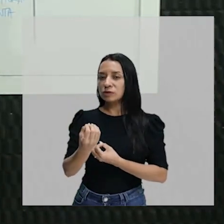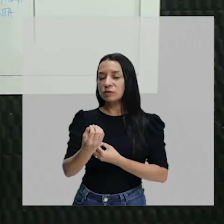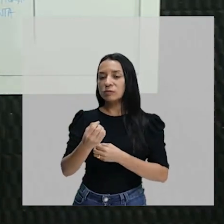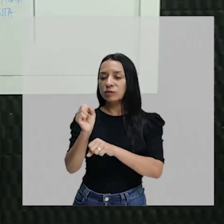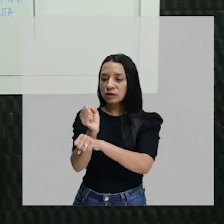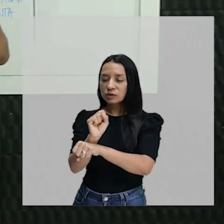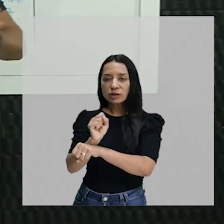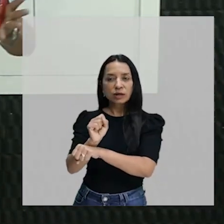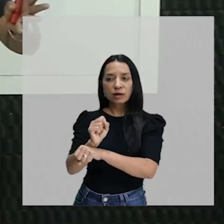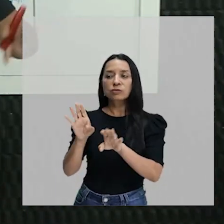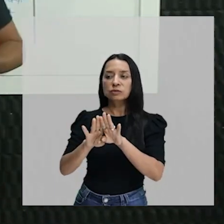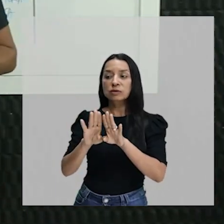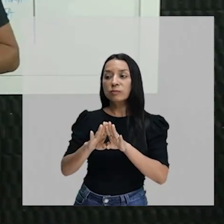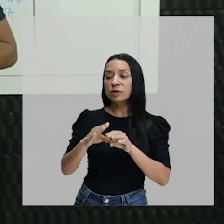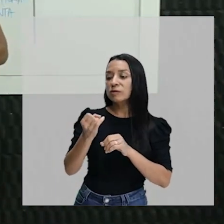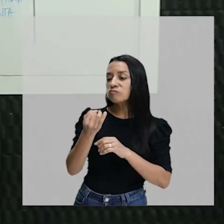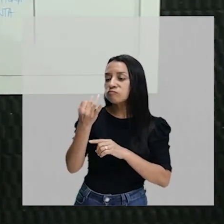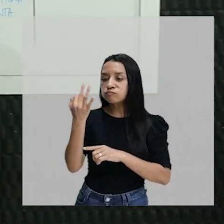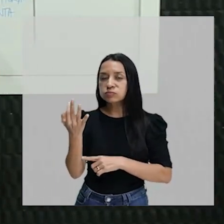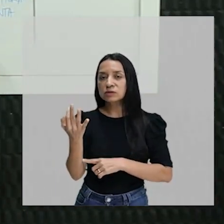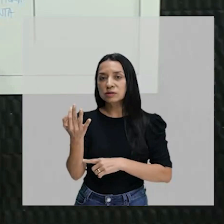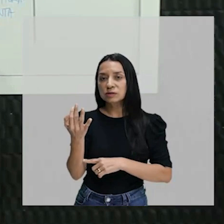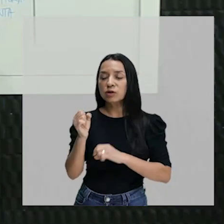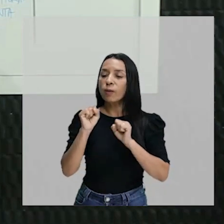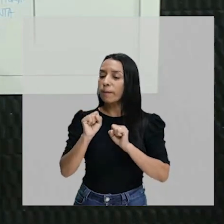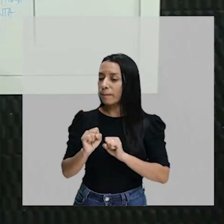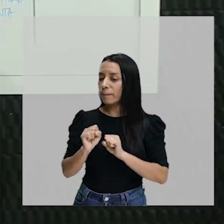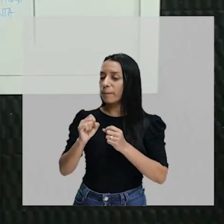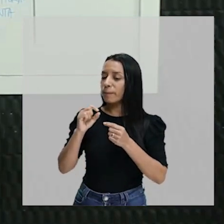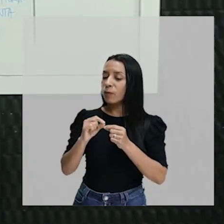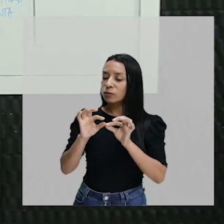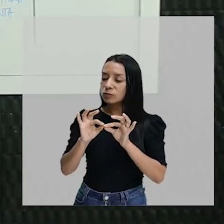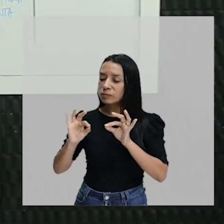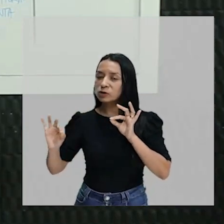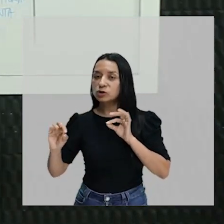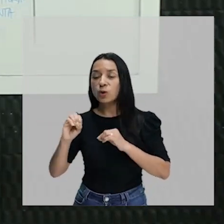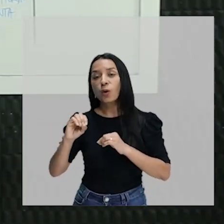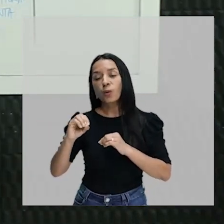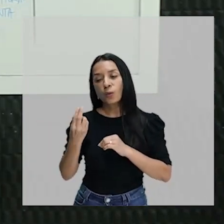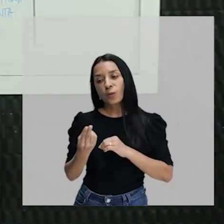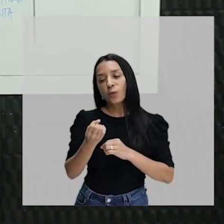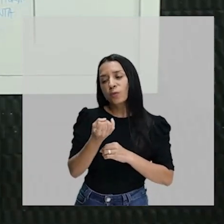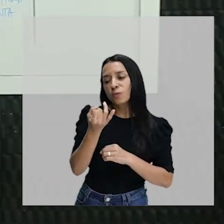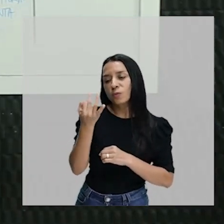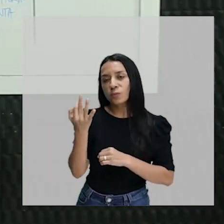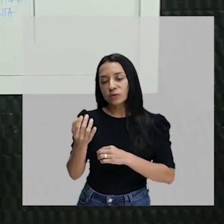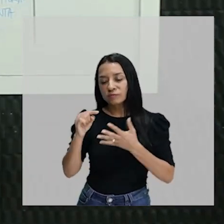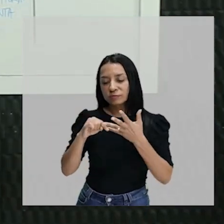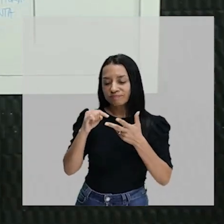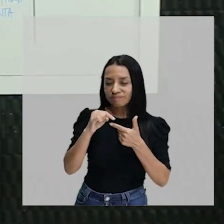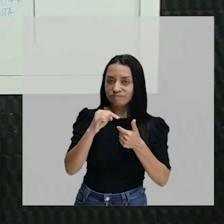grandeza Beleza então tudo que você pode medir tudo que você pode quantificar nós chamamos de grandeza